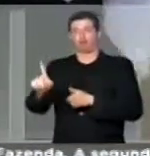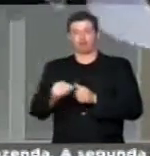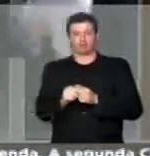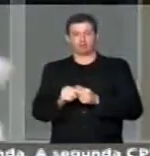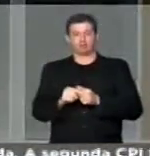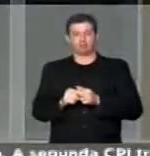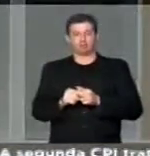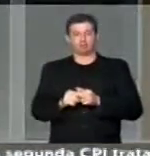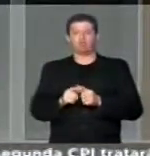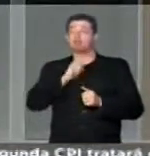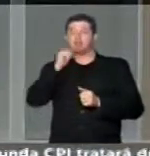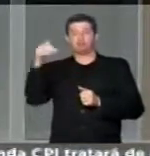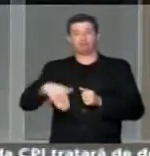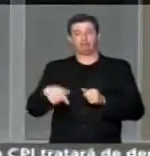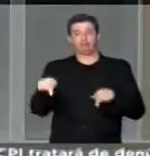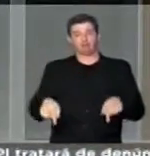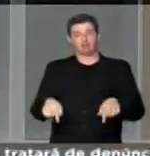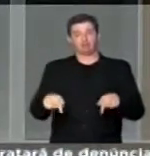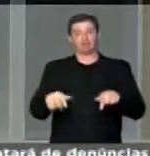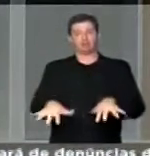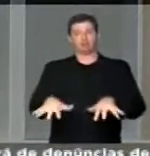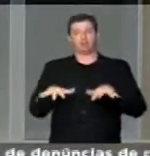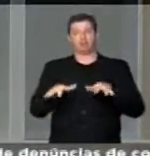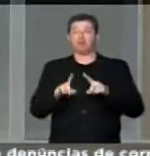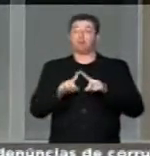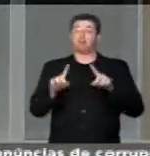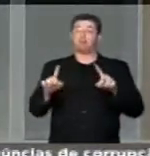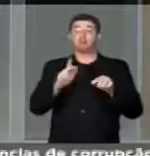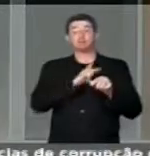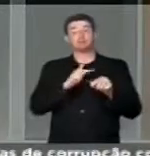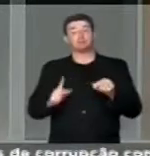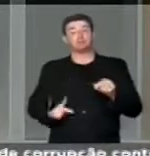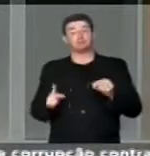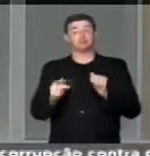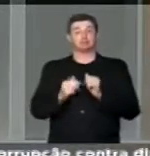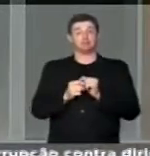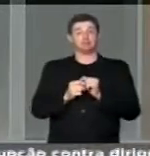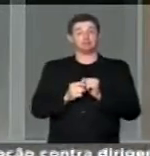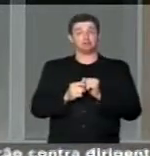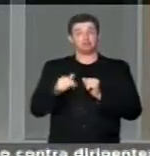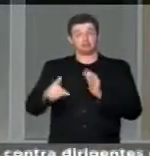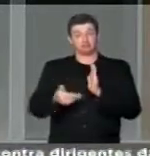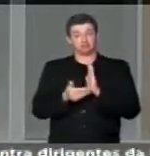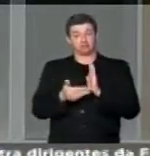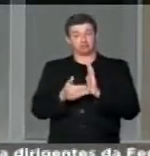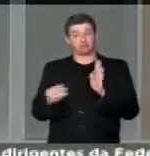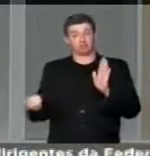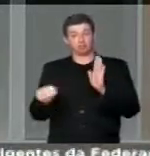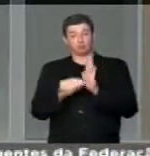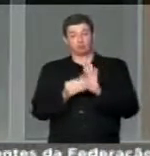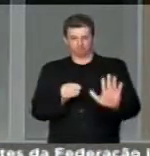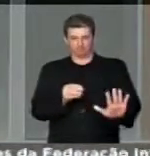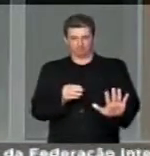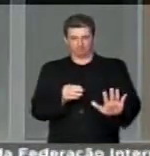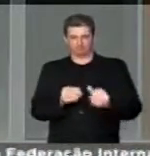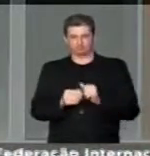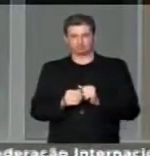ninguém mais viria ao plenário. Mas o senhor Eduardo Cunha pautou o impeachment. Então, já vou dar a